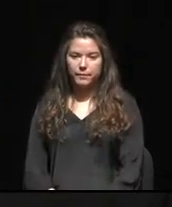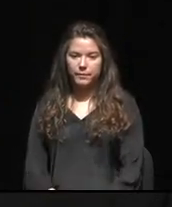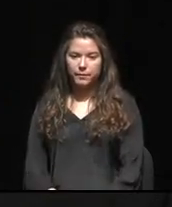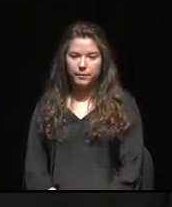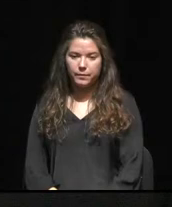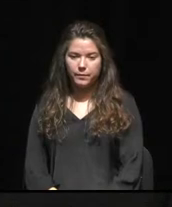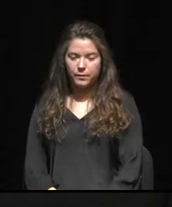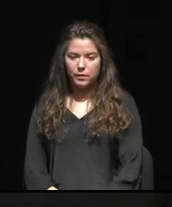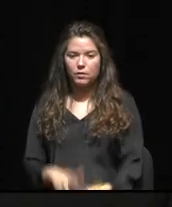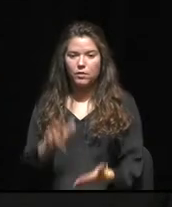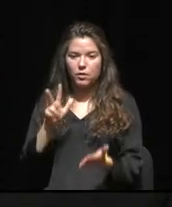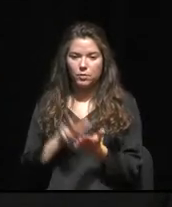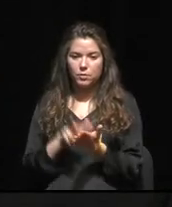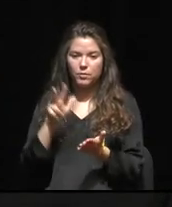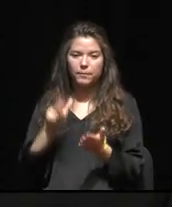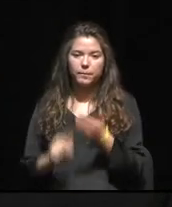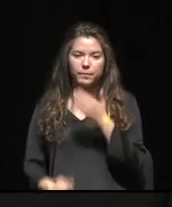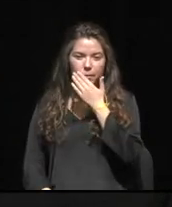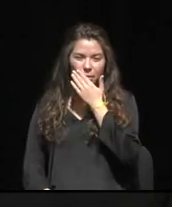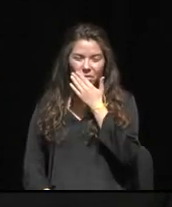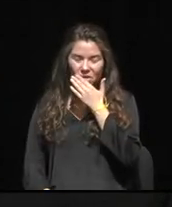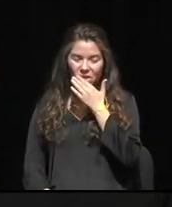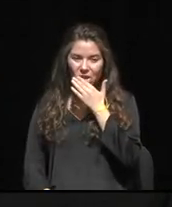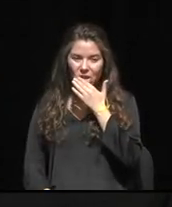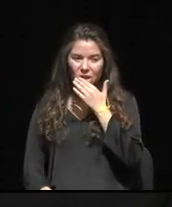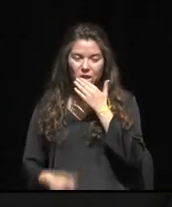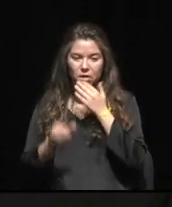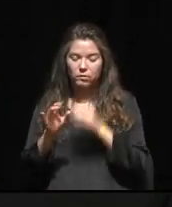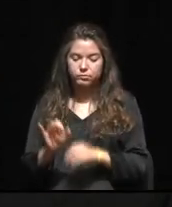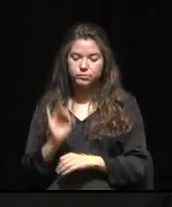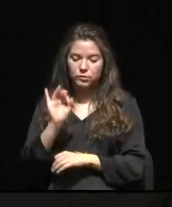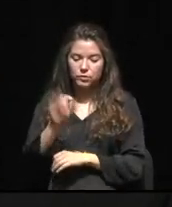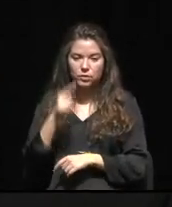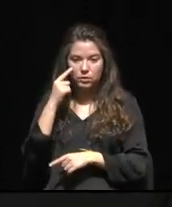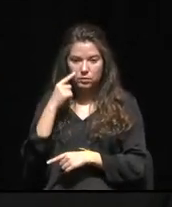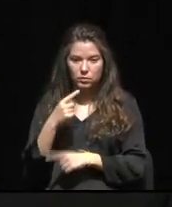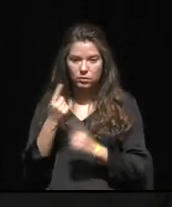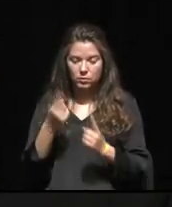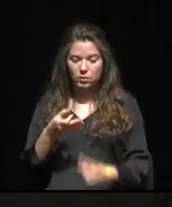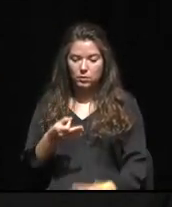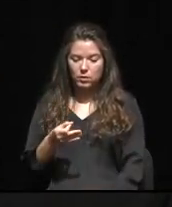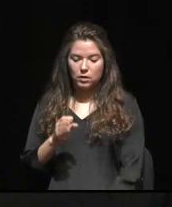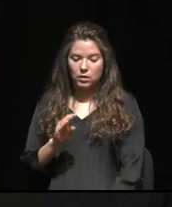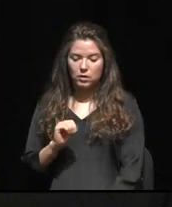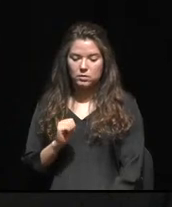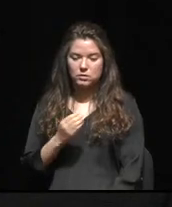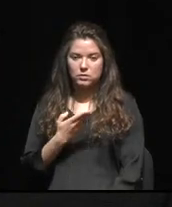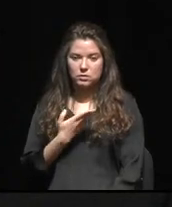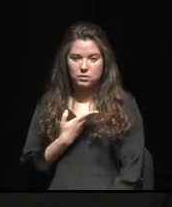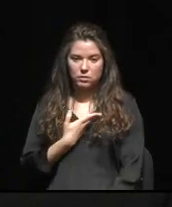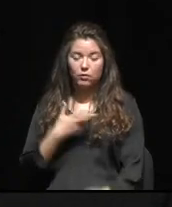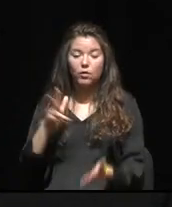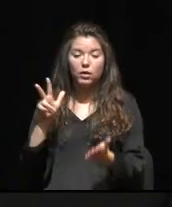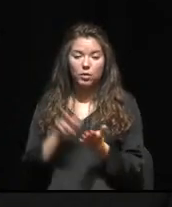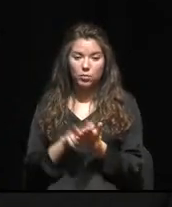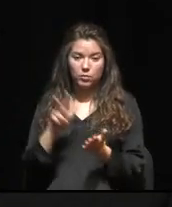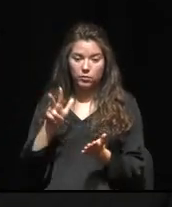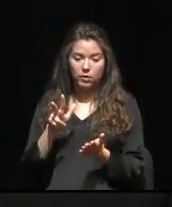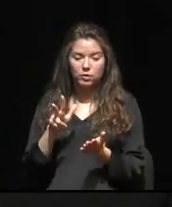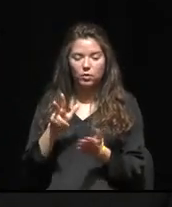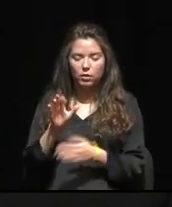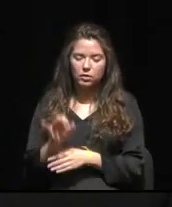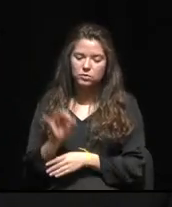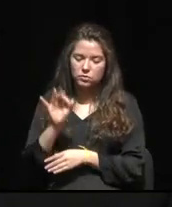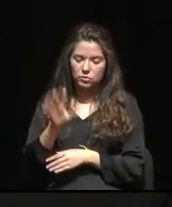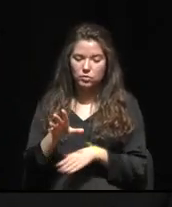chega foi aprovado com as sugestões apresentadas pelo PSD eh foi aprovado com aquelas